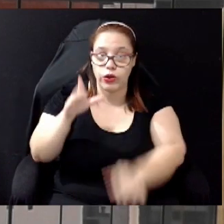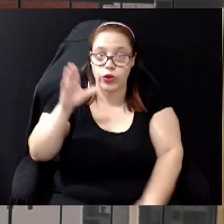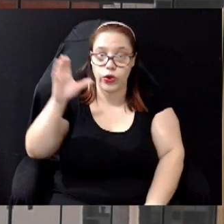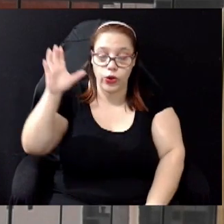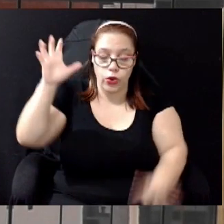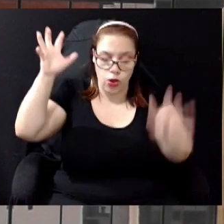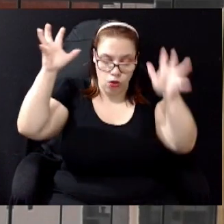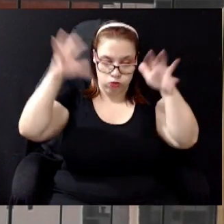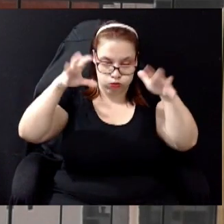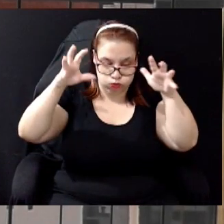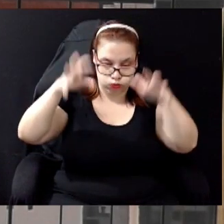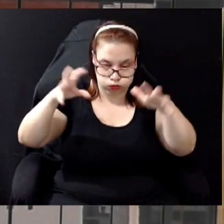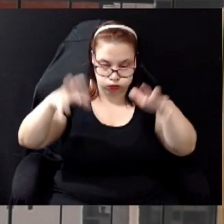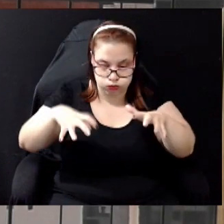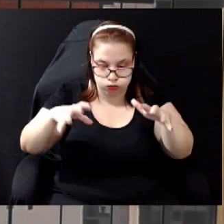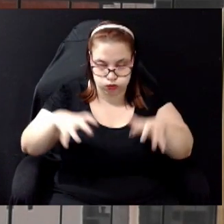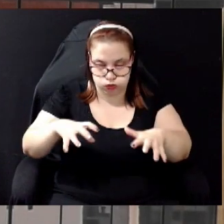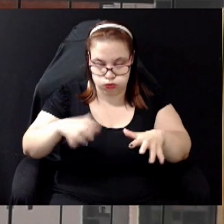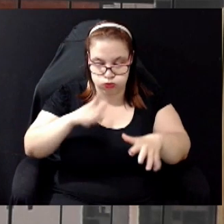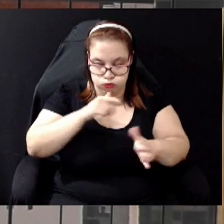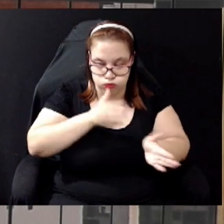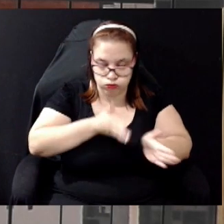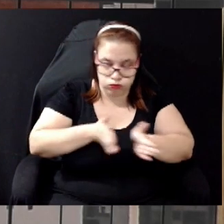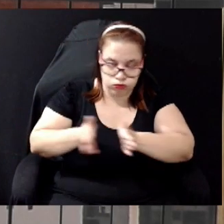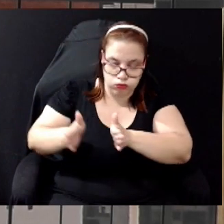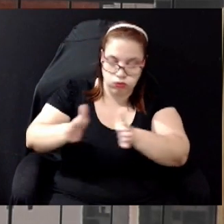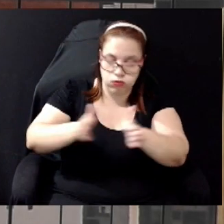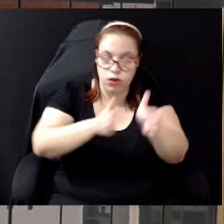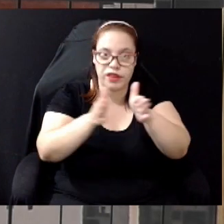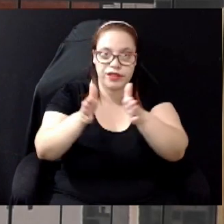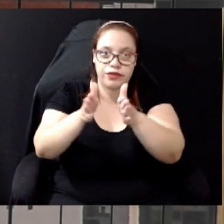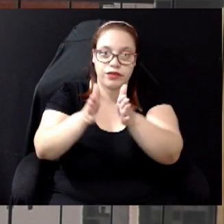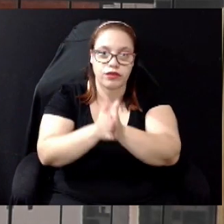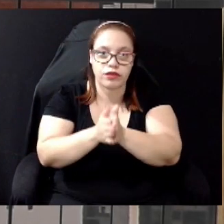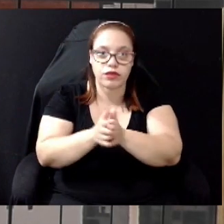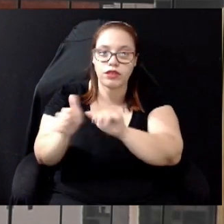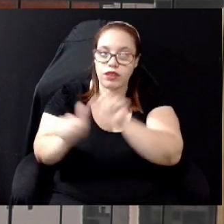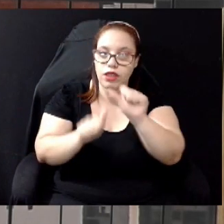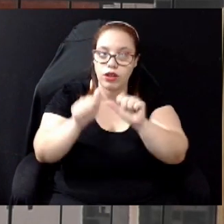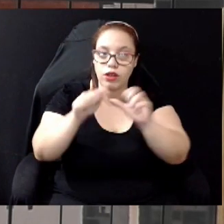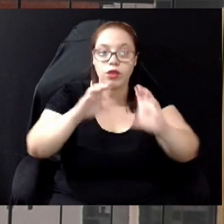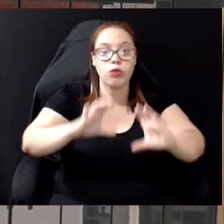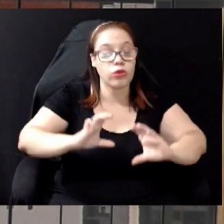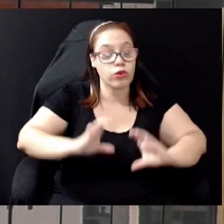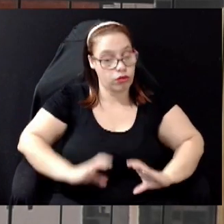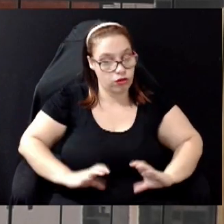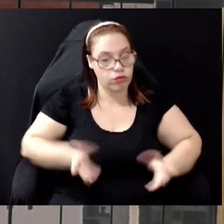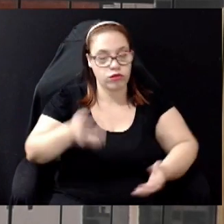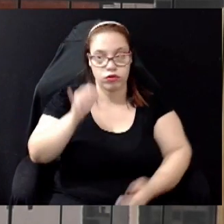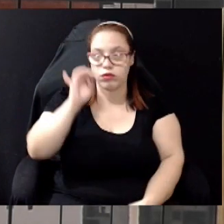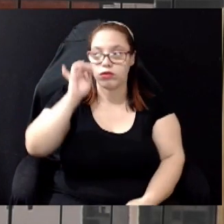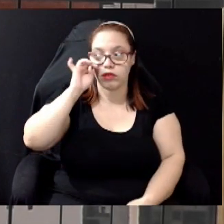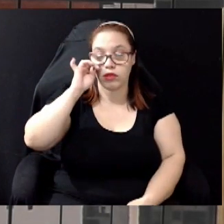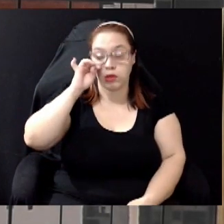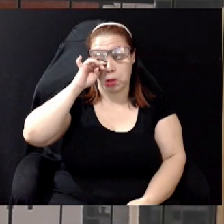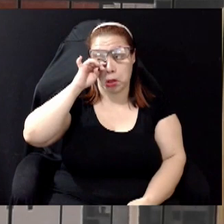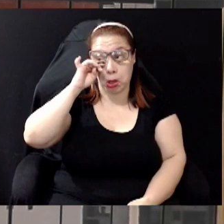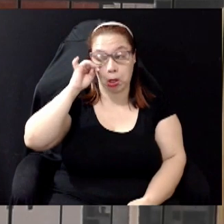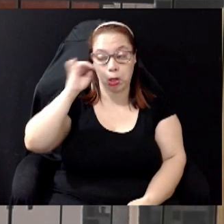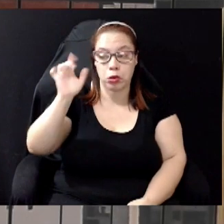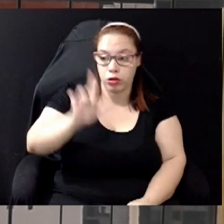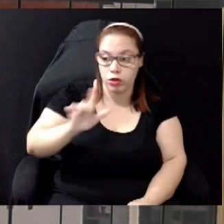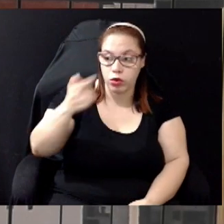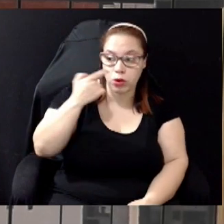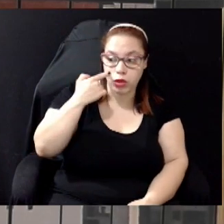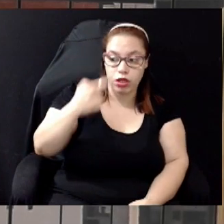de chuvas e com isso também o regime dos rios, né? Os rios que eram perenes estão mudando o seu comportamento e é lógico que as